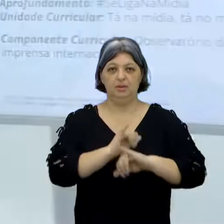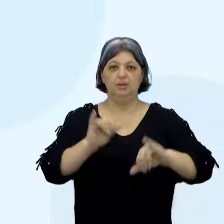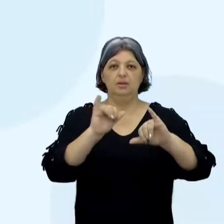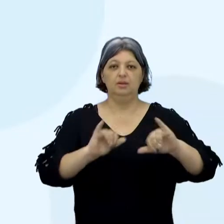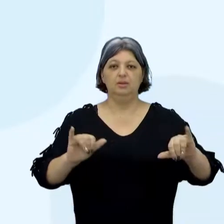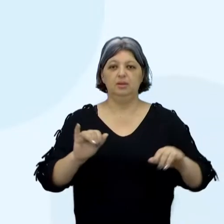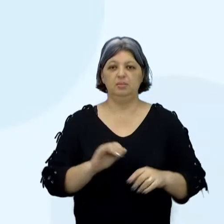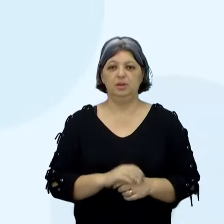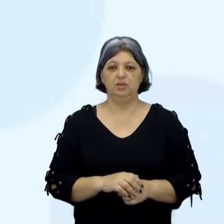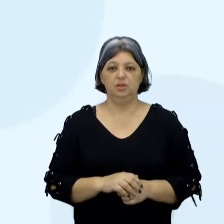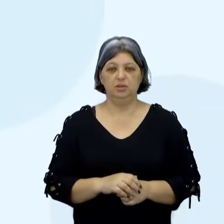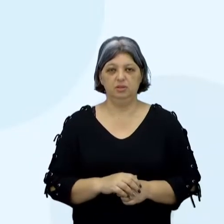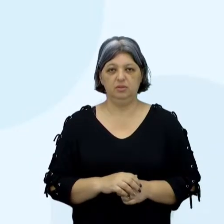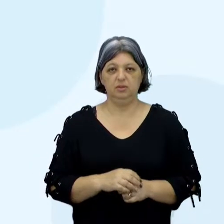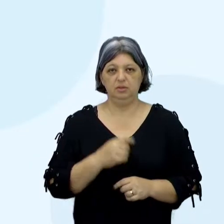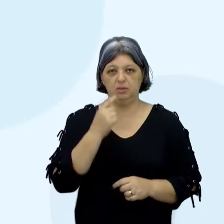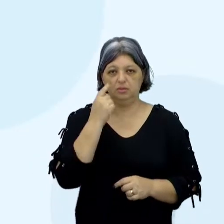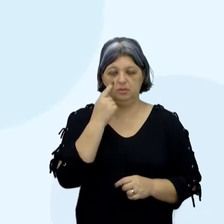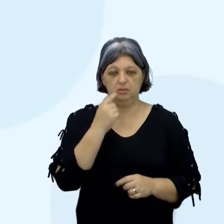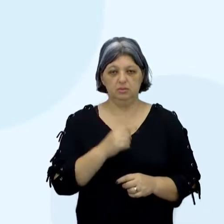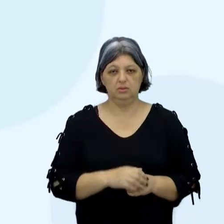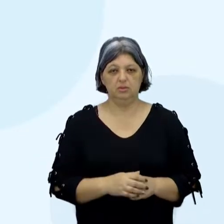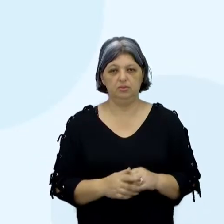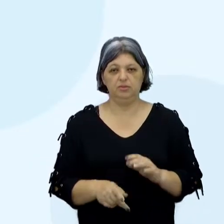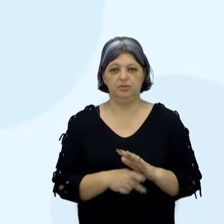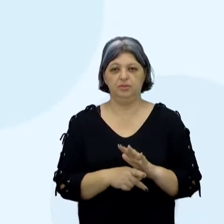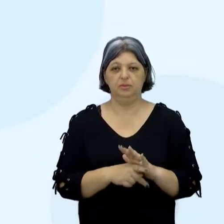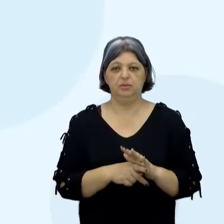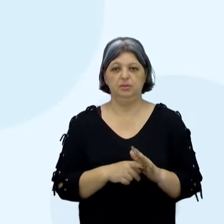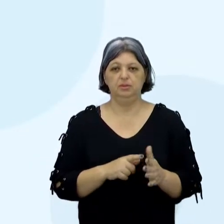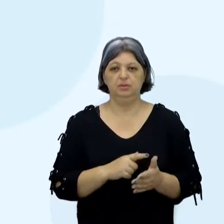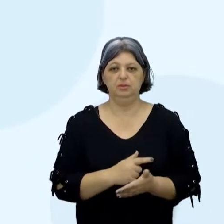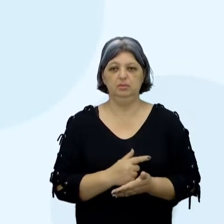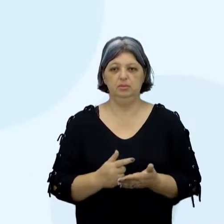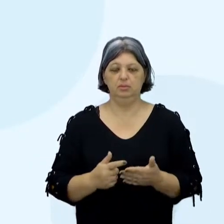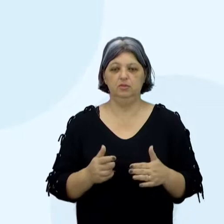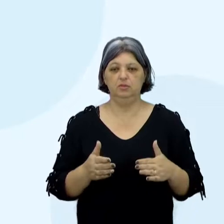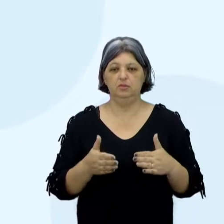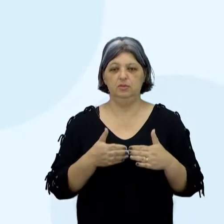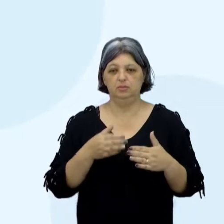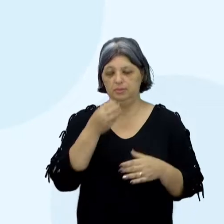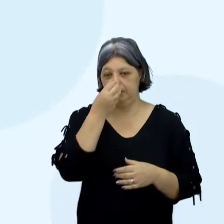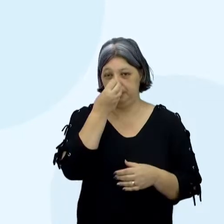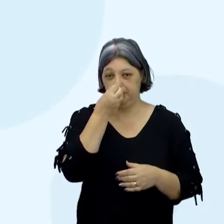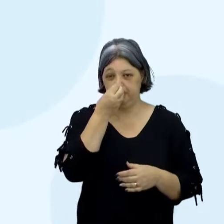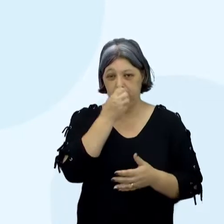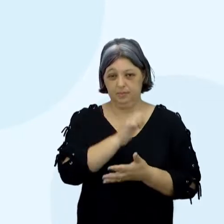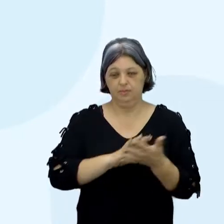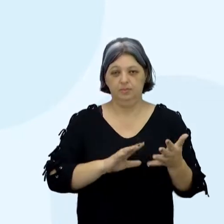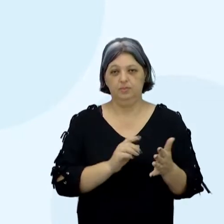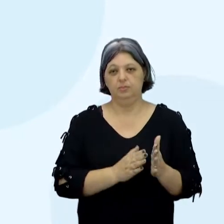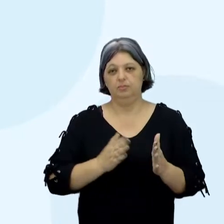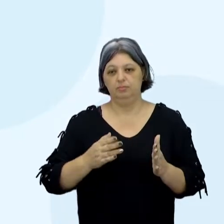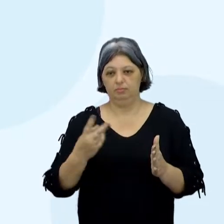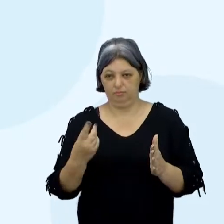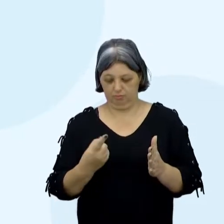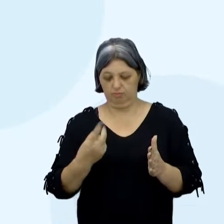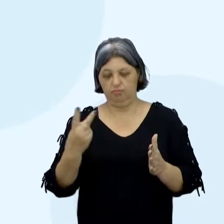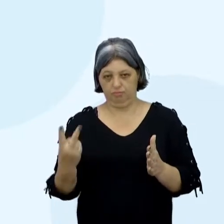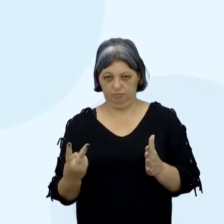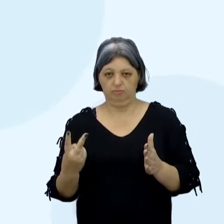Observatório da Imprensa Internacional. Hoje, retomando a atividade 1, partes 1 e 2, vão ser duas